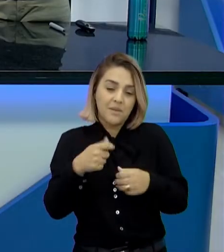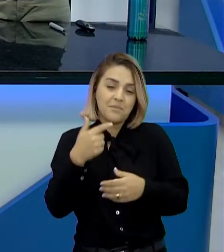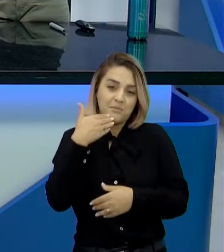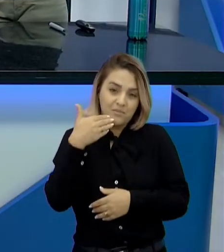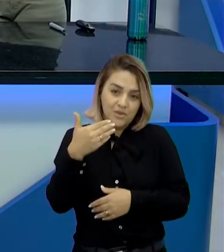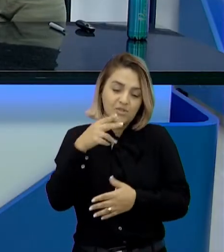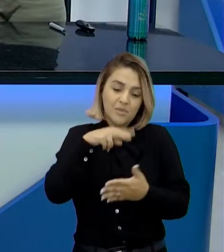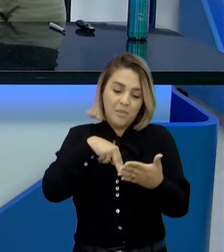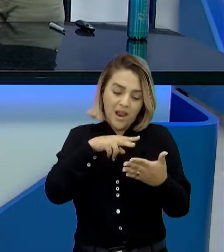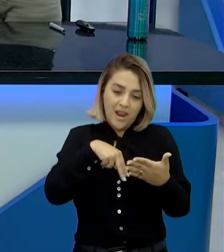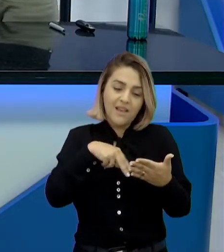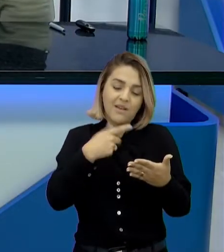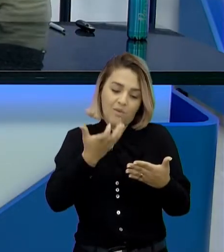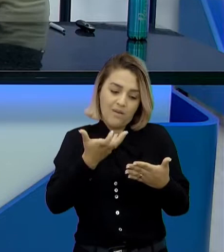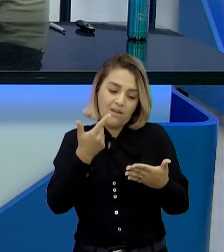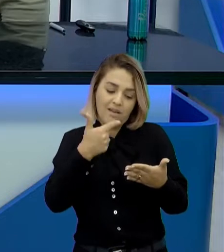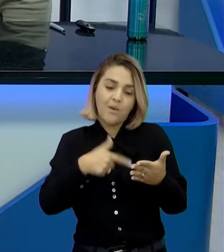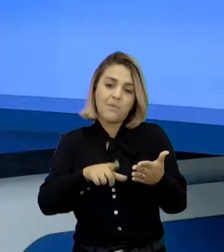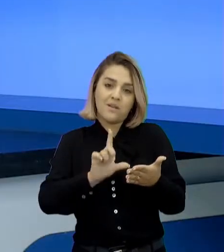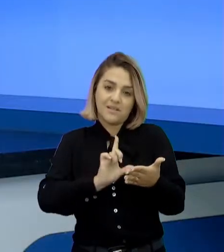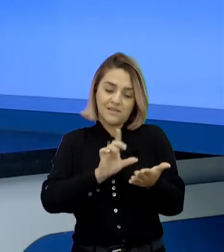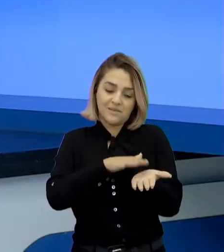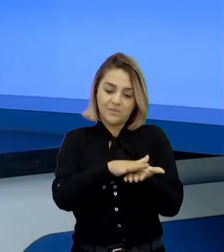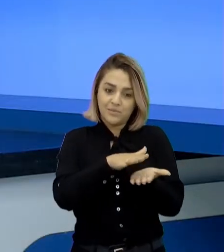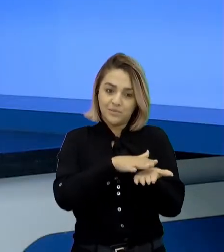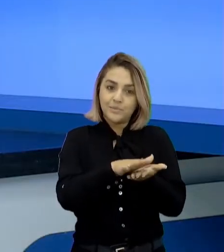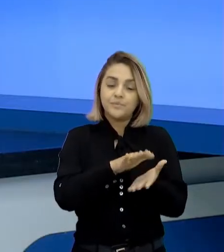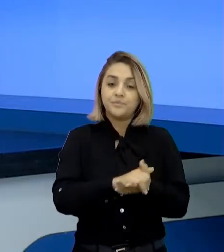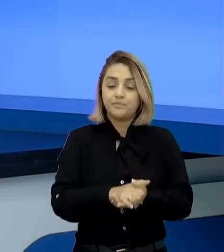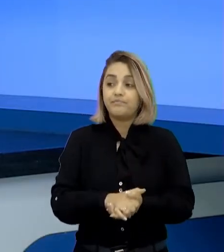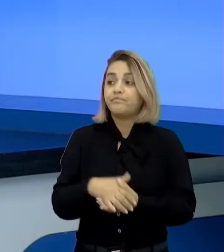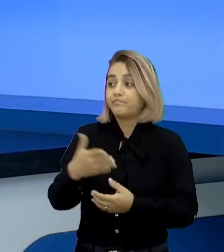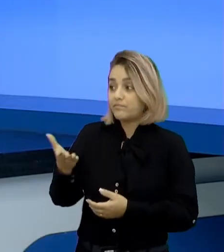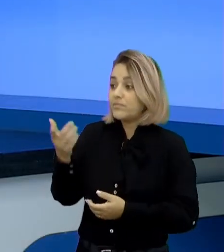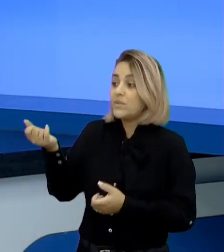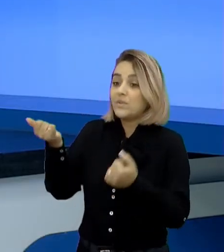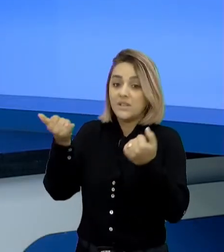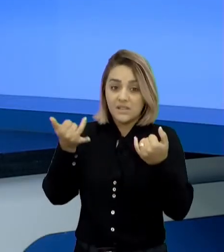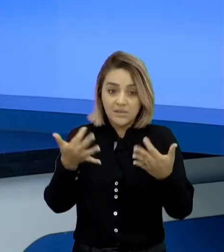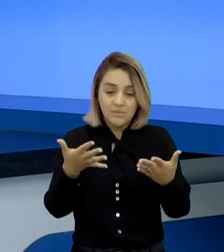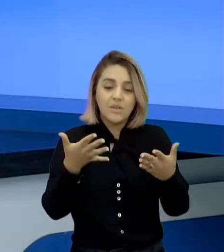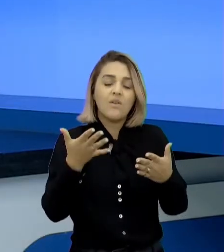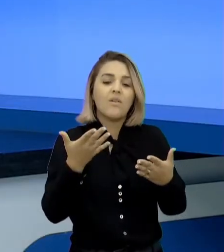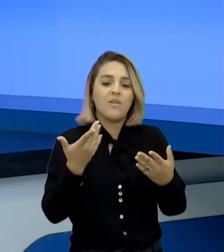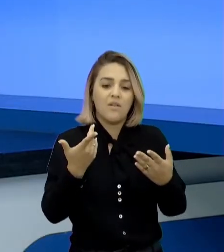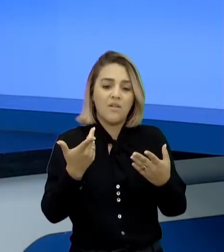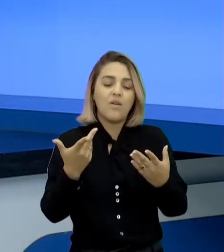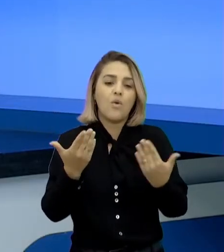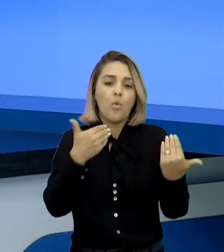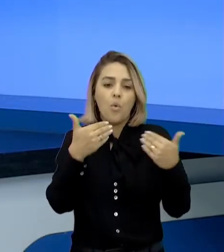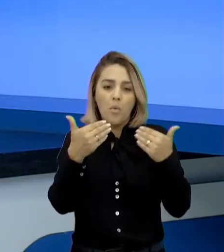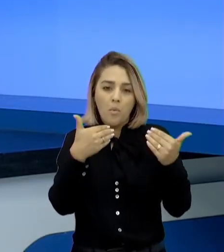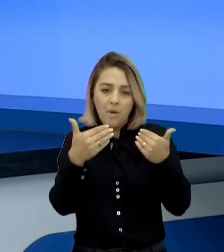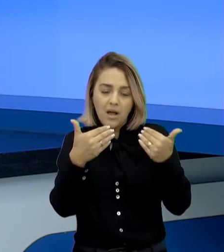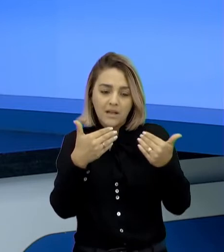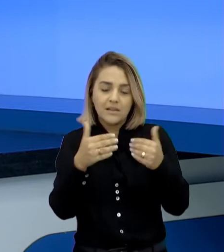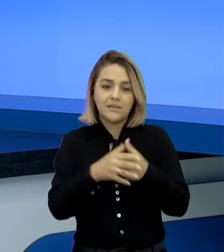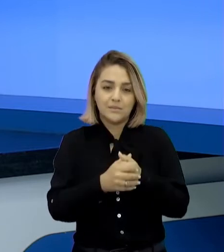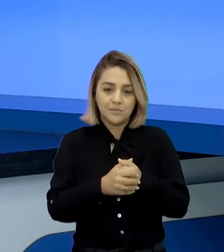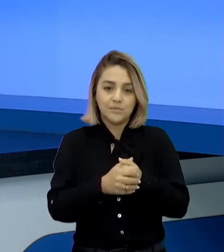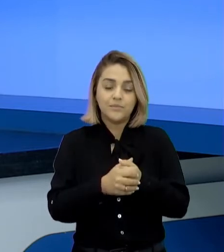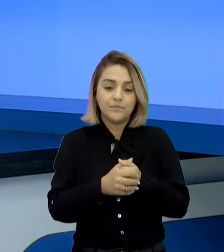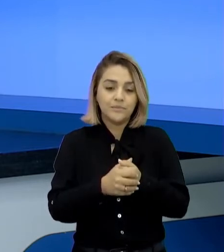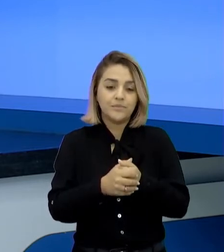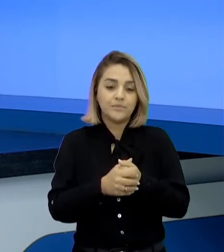Antes de publicar, eu quero ver a versão. E talvez, né, do jeito que você falou, fazendo essa comparação, para